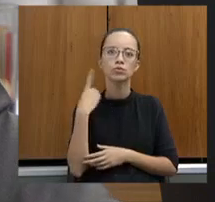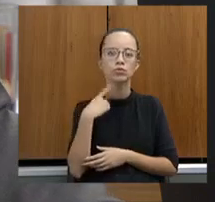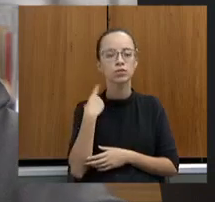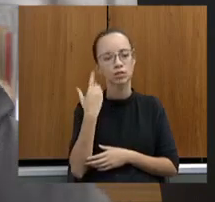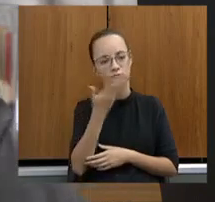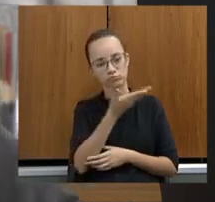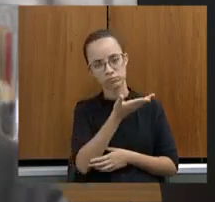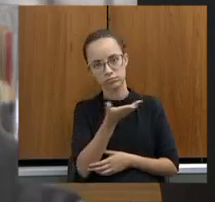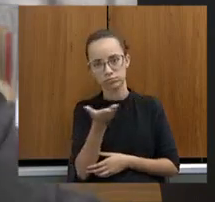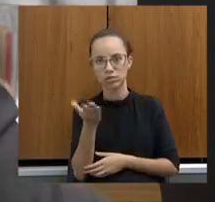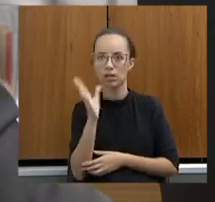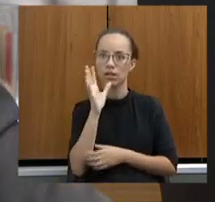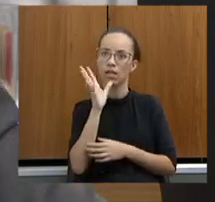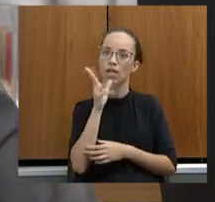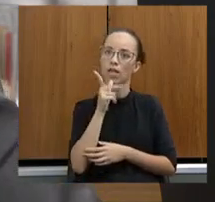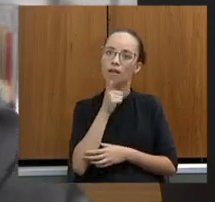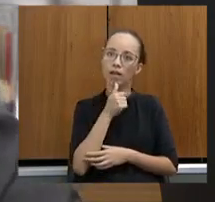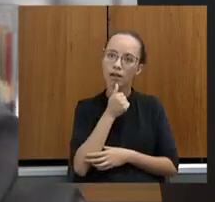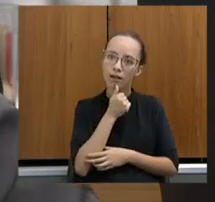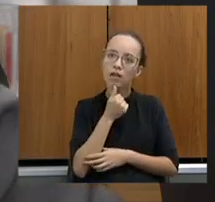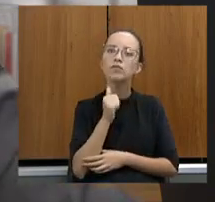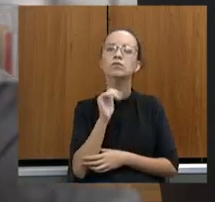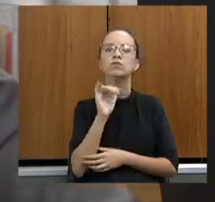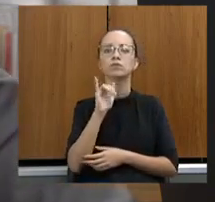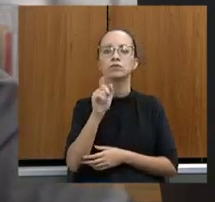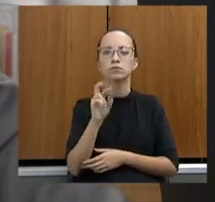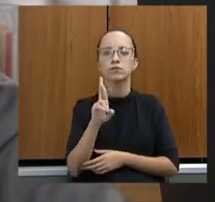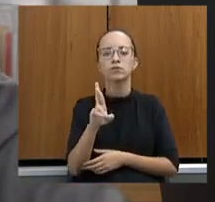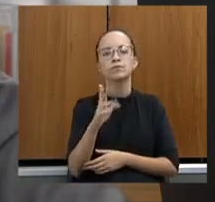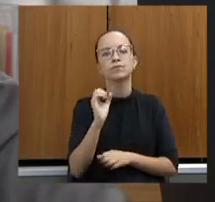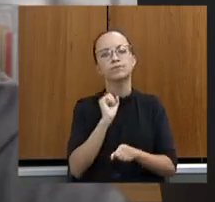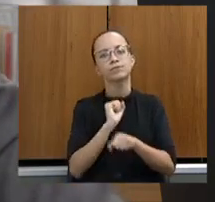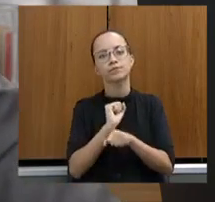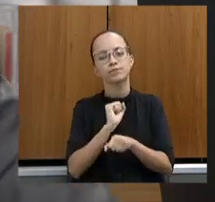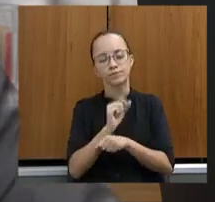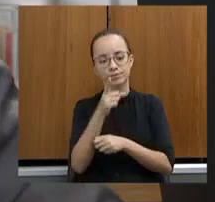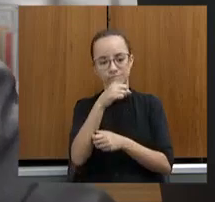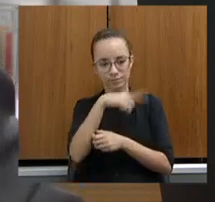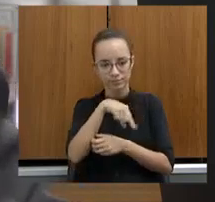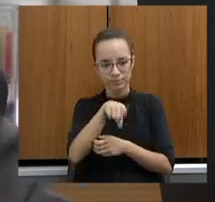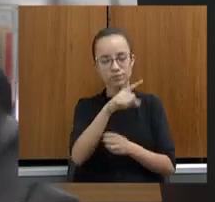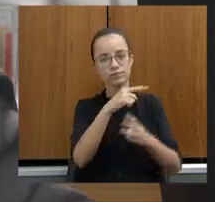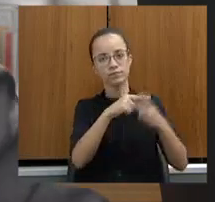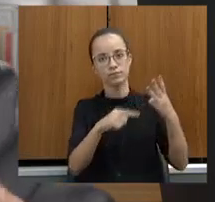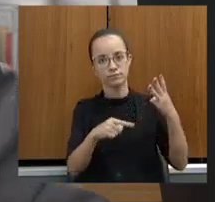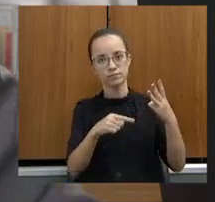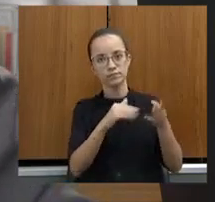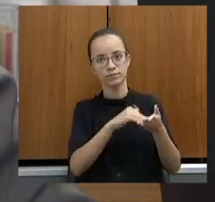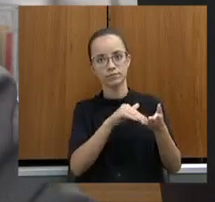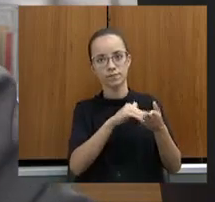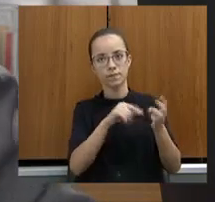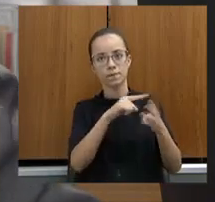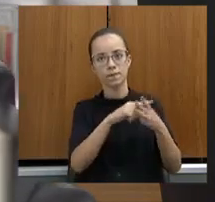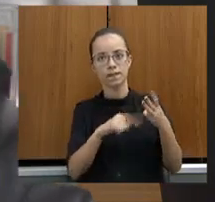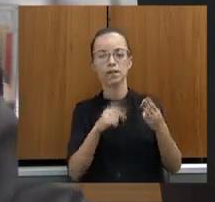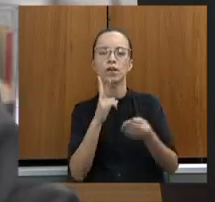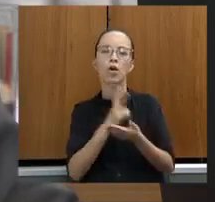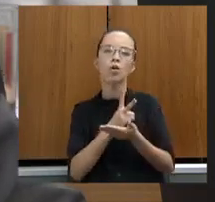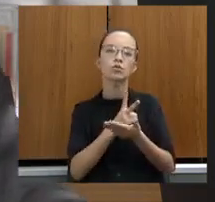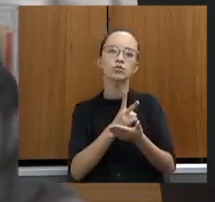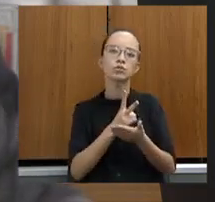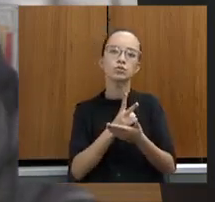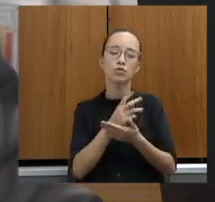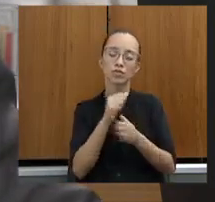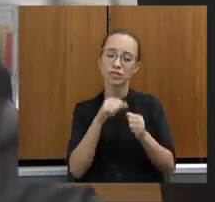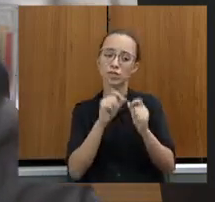secretários aqui espero secretário direto Espero que a secretária Luiza Barreto chega tarde de fazenda é continue fazendo